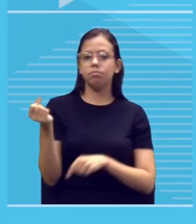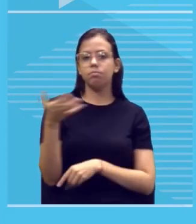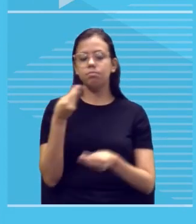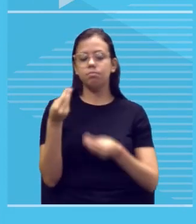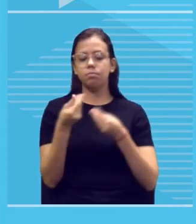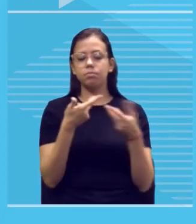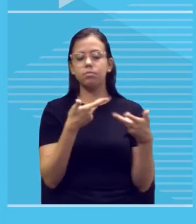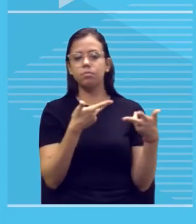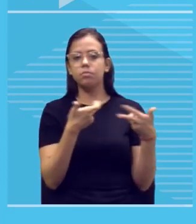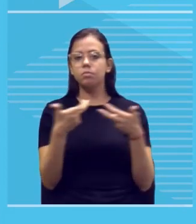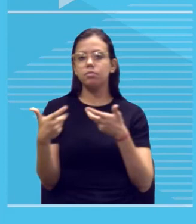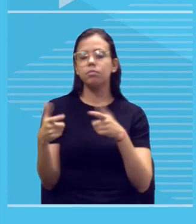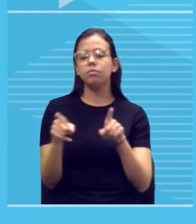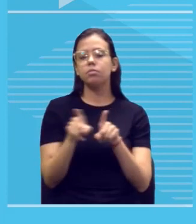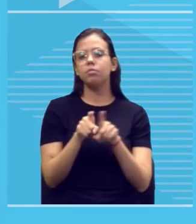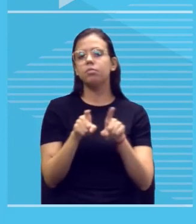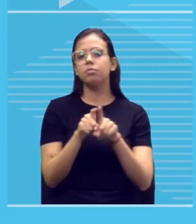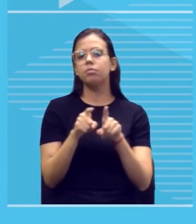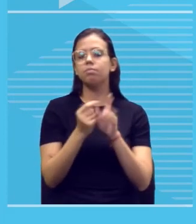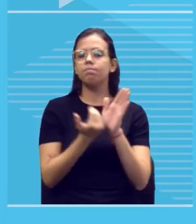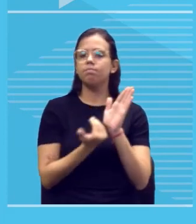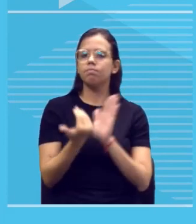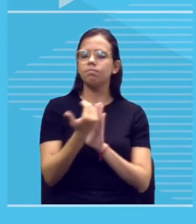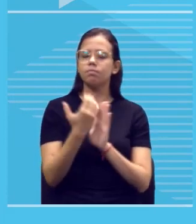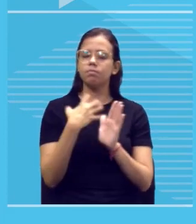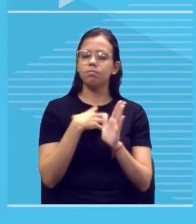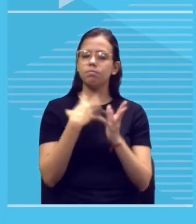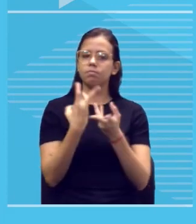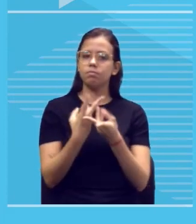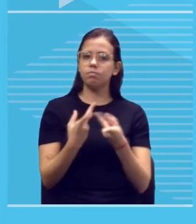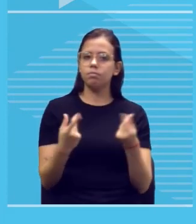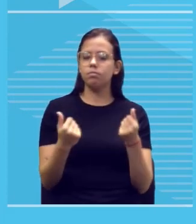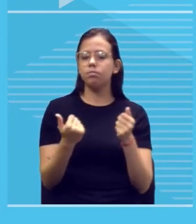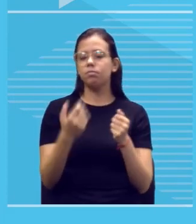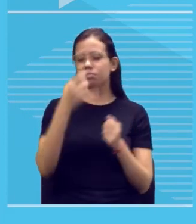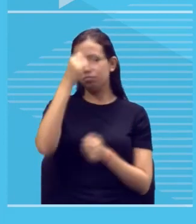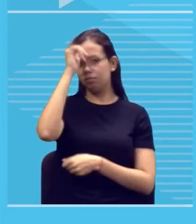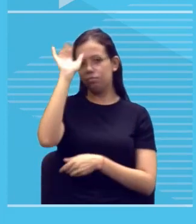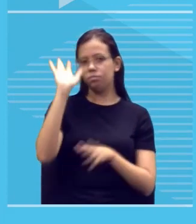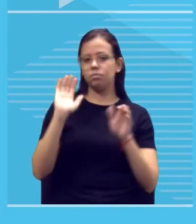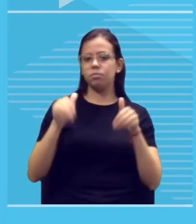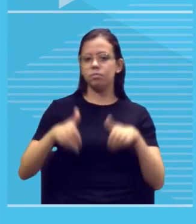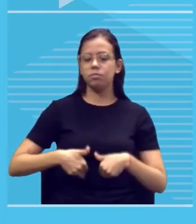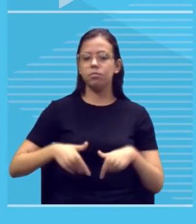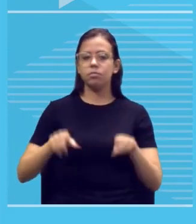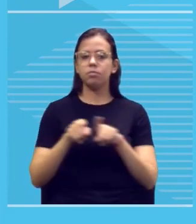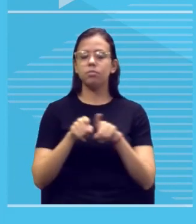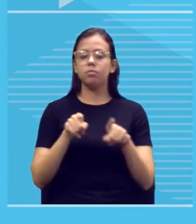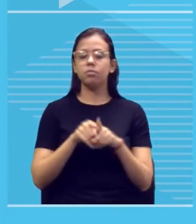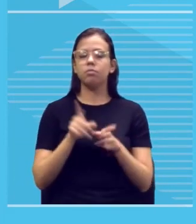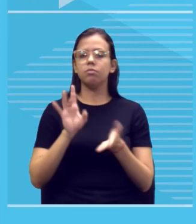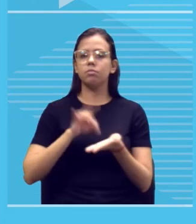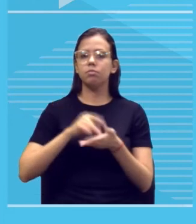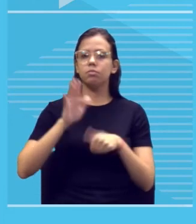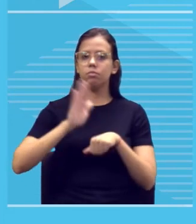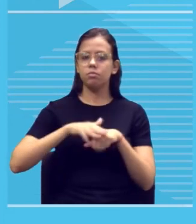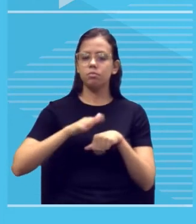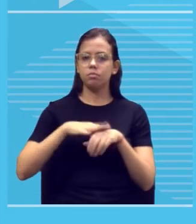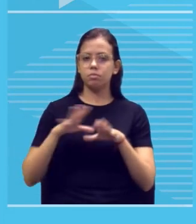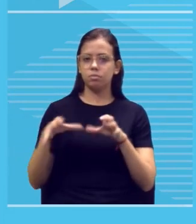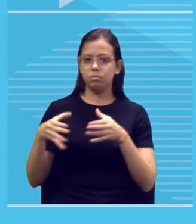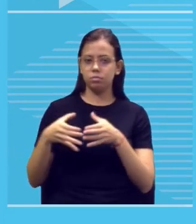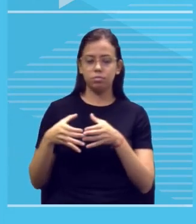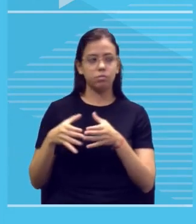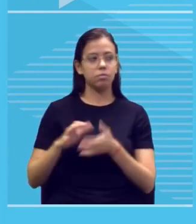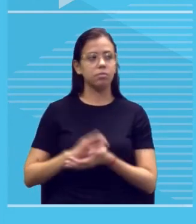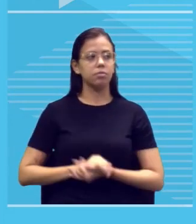percepção para intensificar essa sensibilidade para não ser passivo e para concretizar esse ato coletivo a letra C